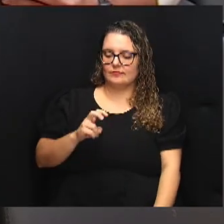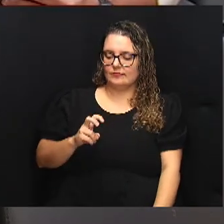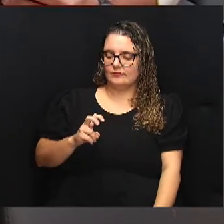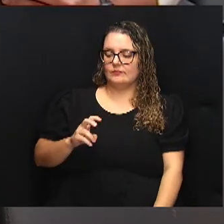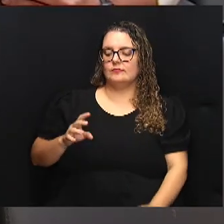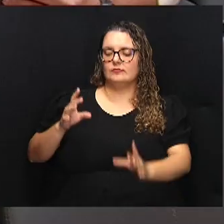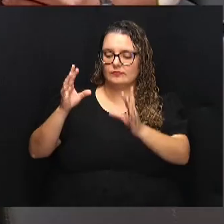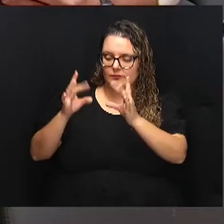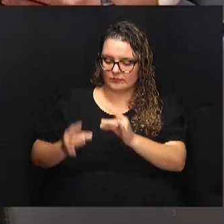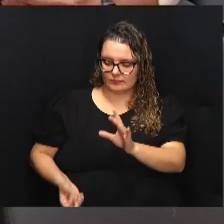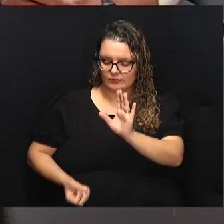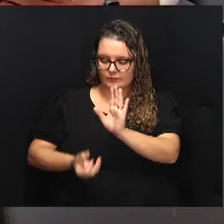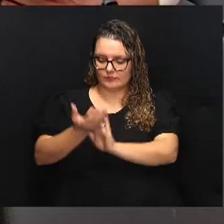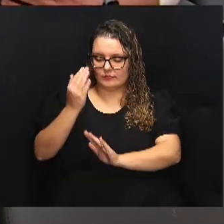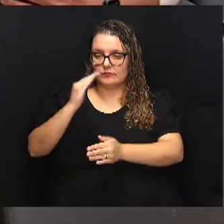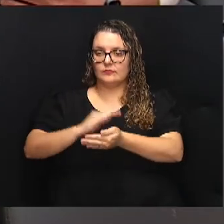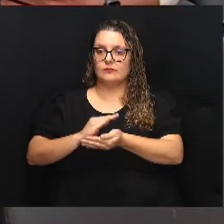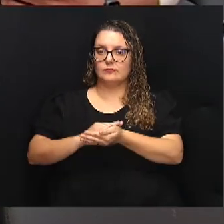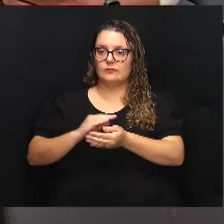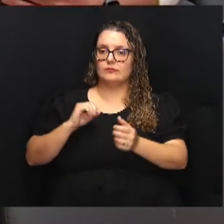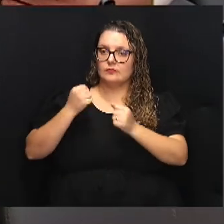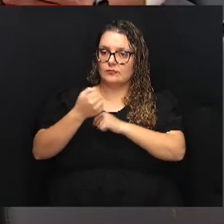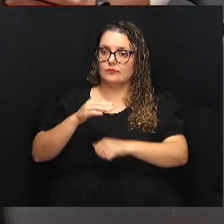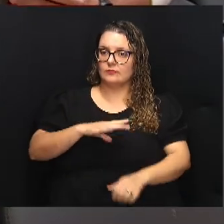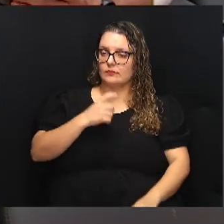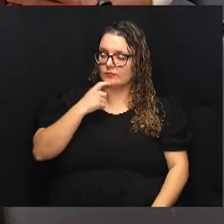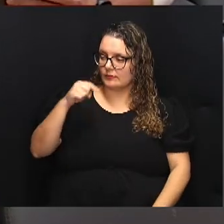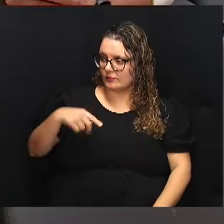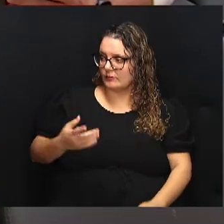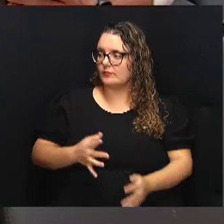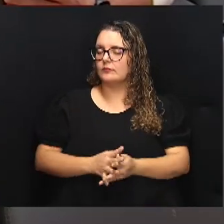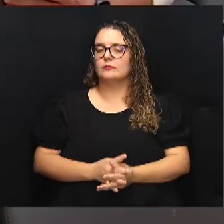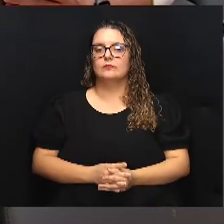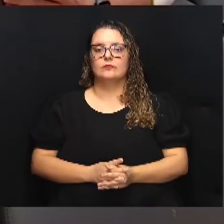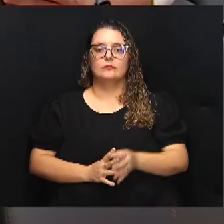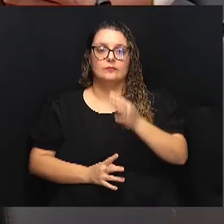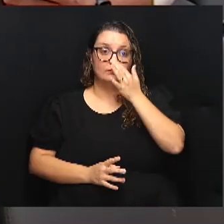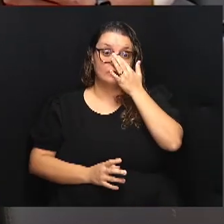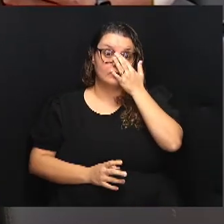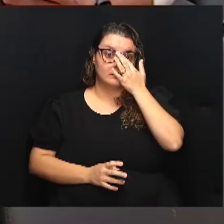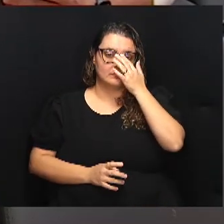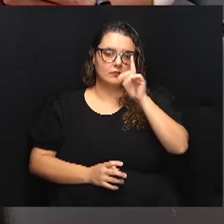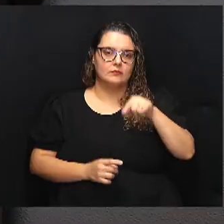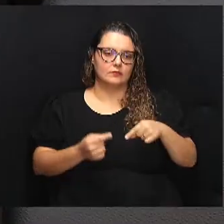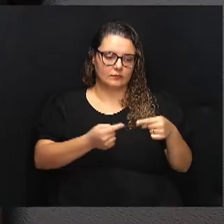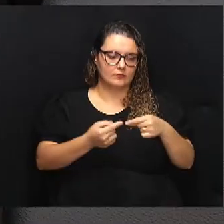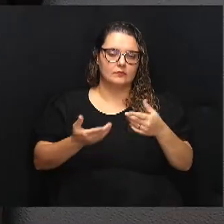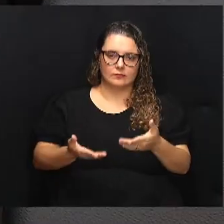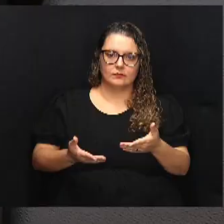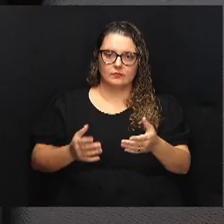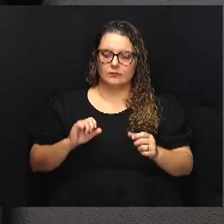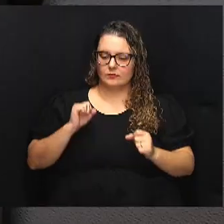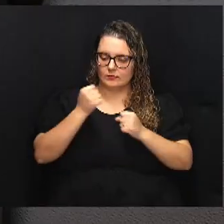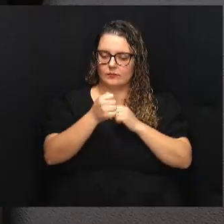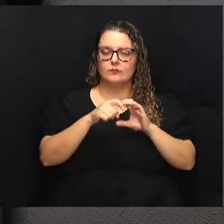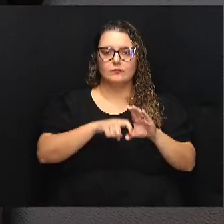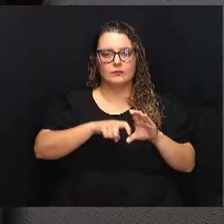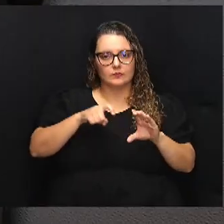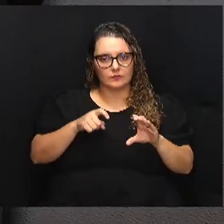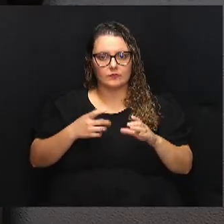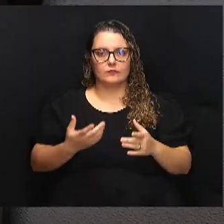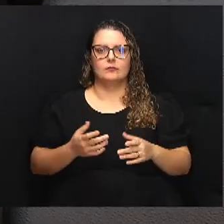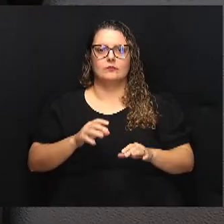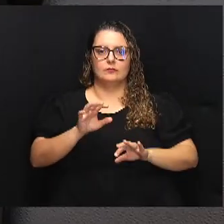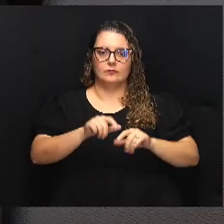sobre a criação do Fundo de Proteção Animal aqui no município de Campinas. É o que a gente debateu aqui, né? As protetoras que fazem o trabalho com